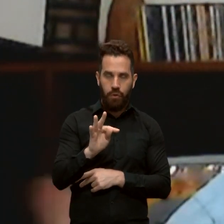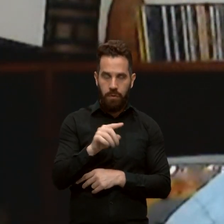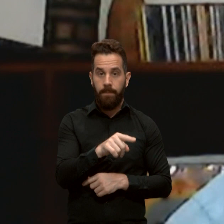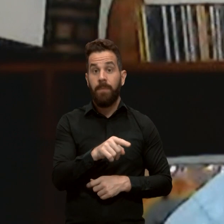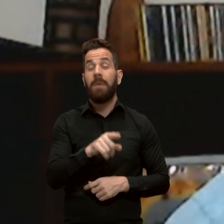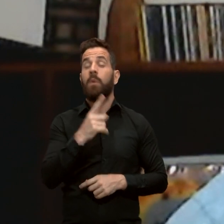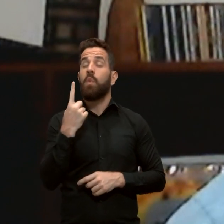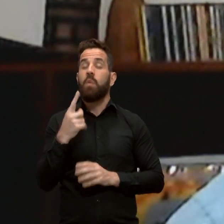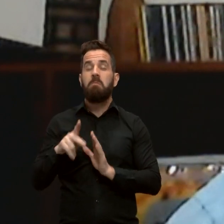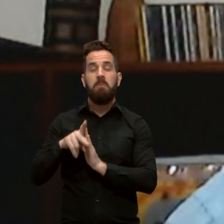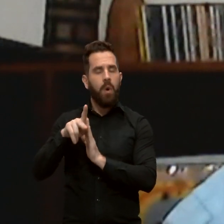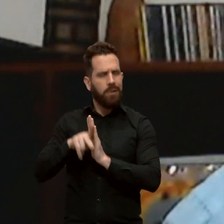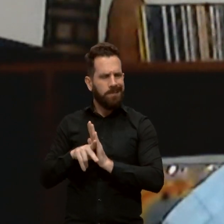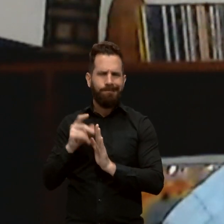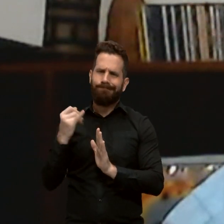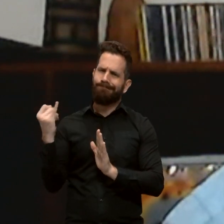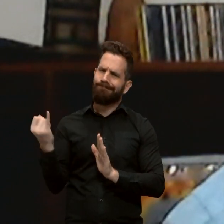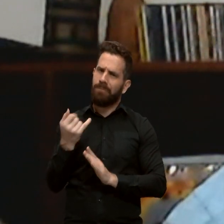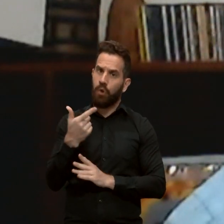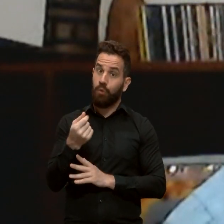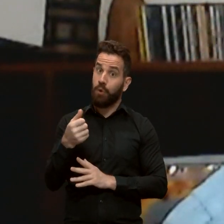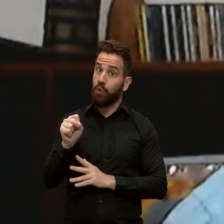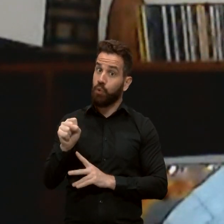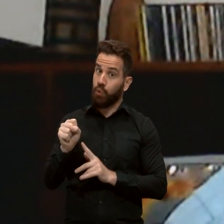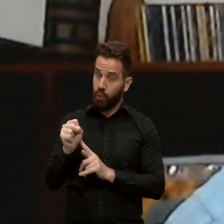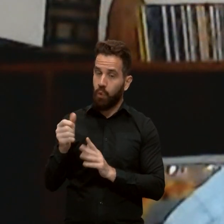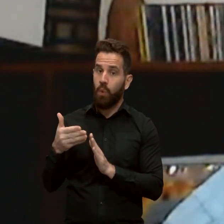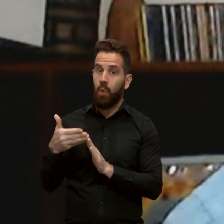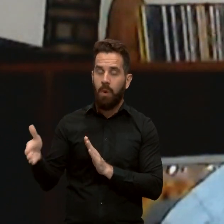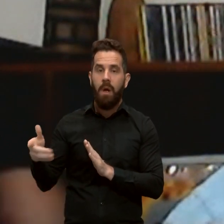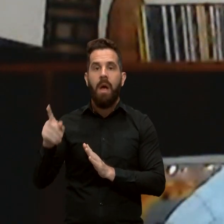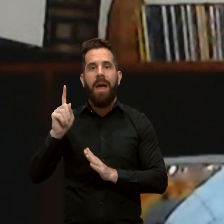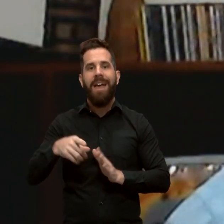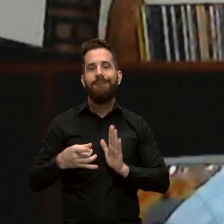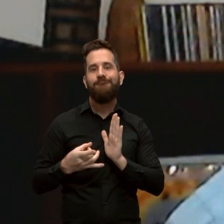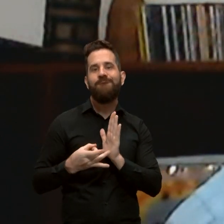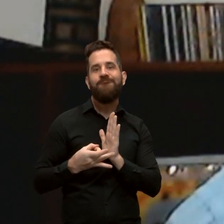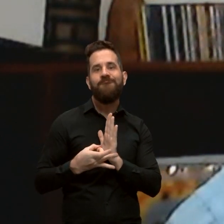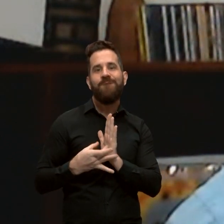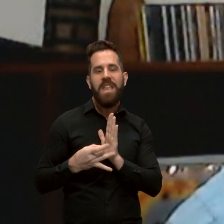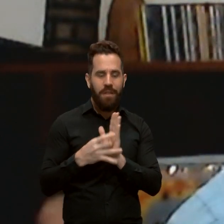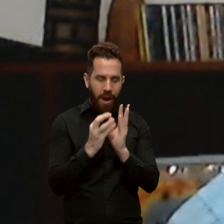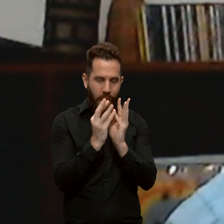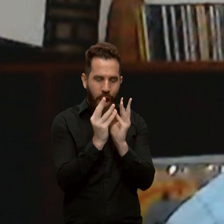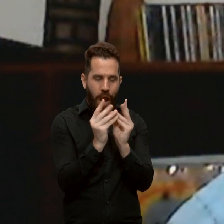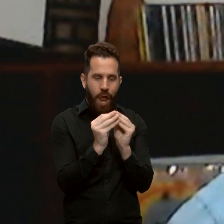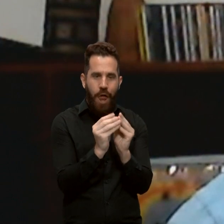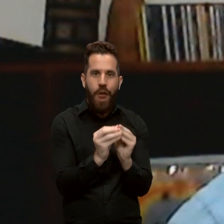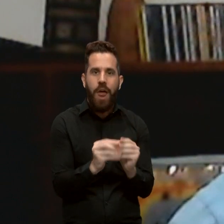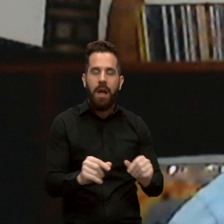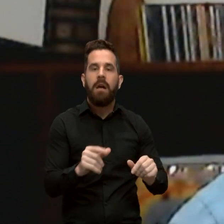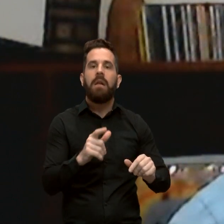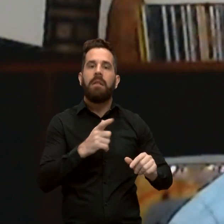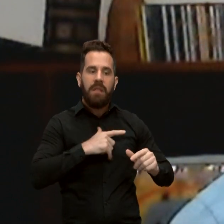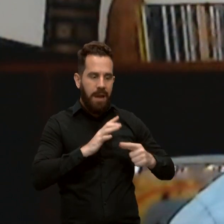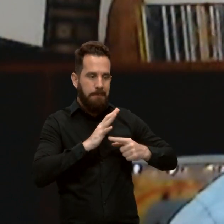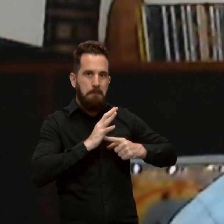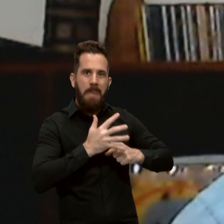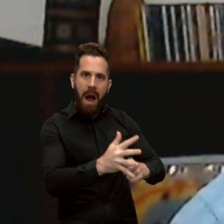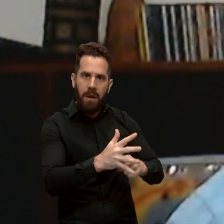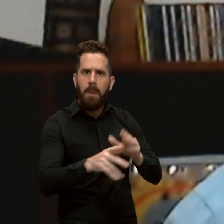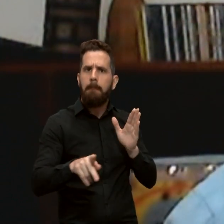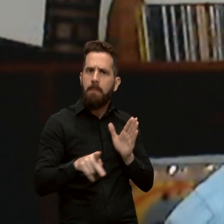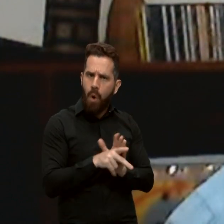época, a partir de 2018, é o projeto de trituração do vidro. Foi montada uma unidade de trituração de